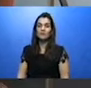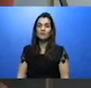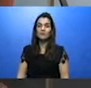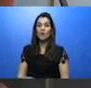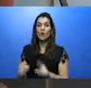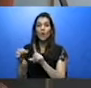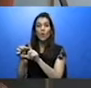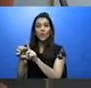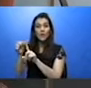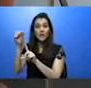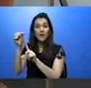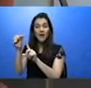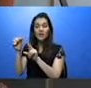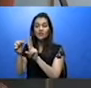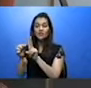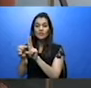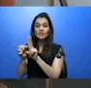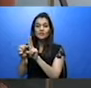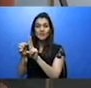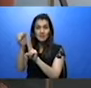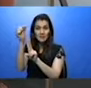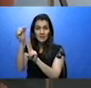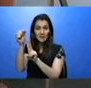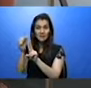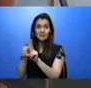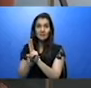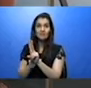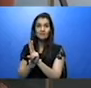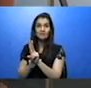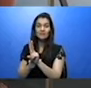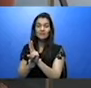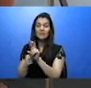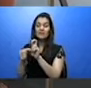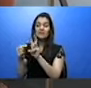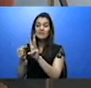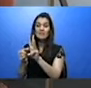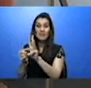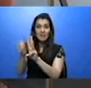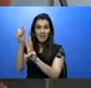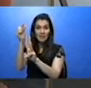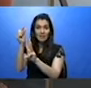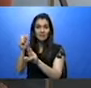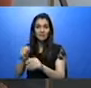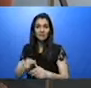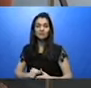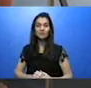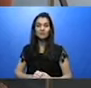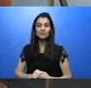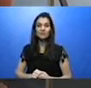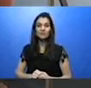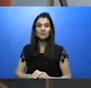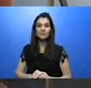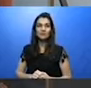unidade, dezena, certo? Centena. Então, vamos lá.